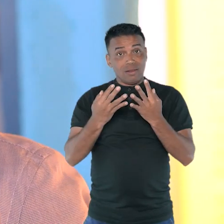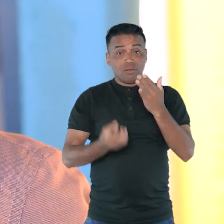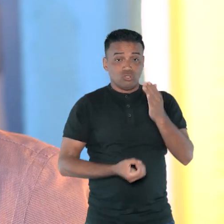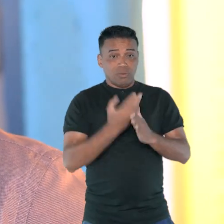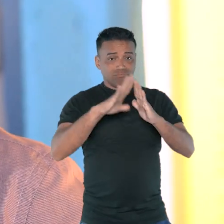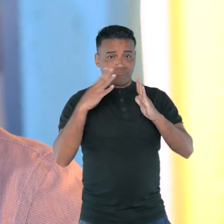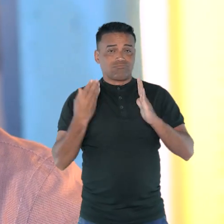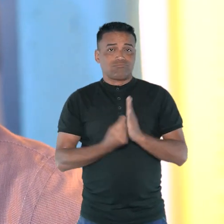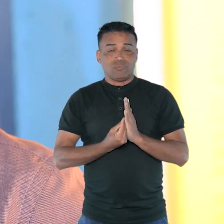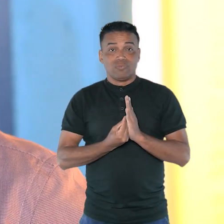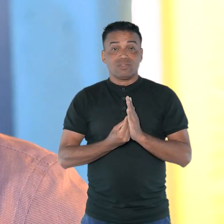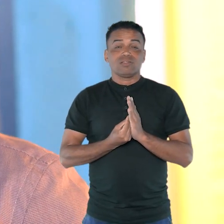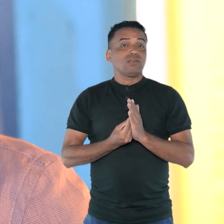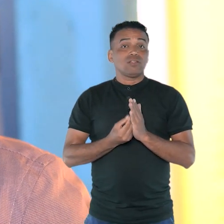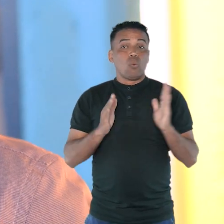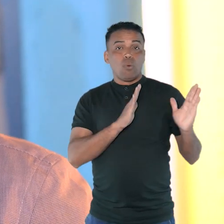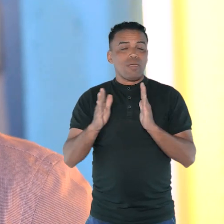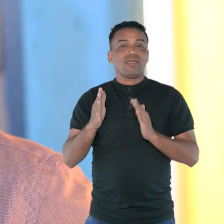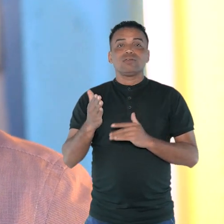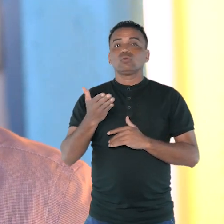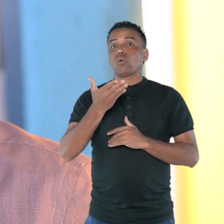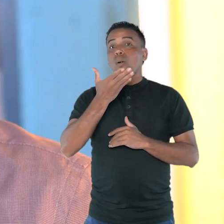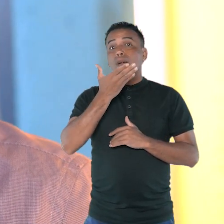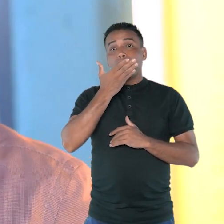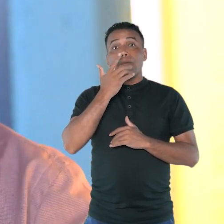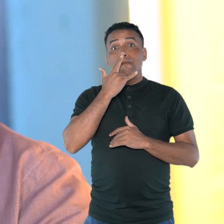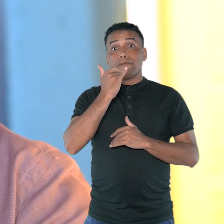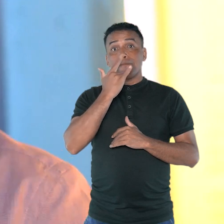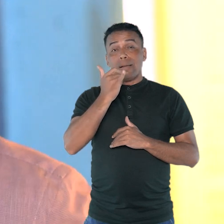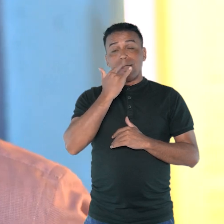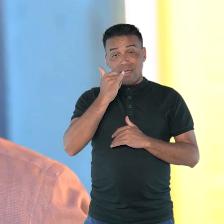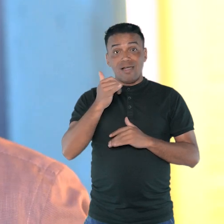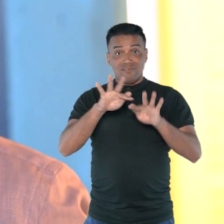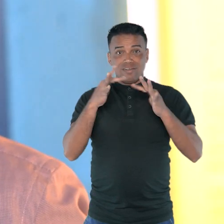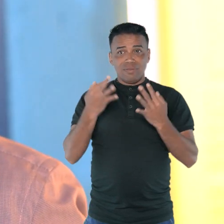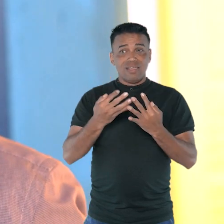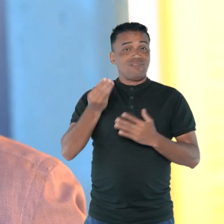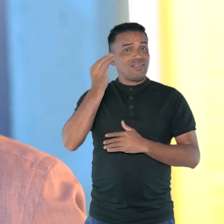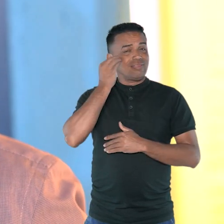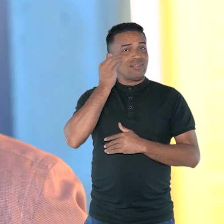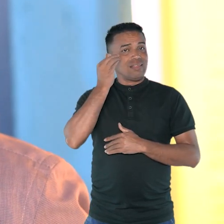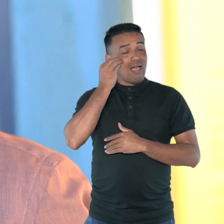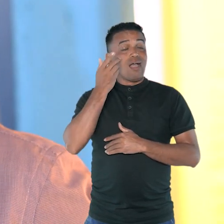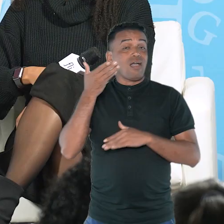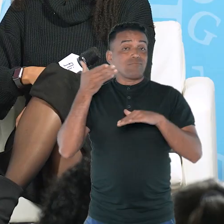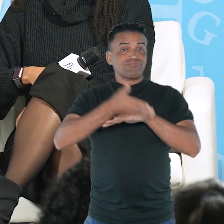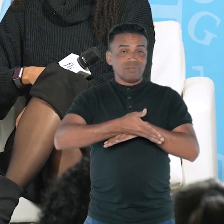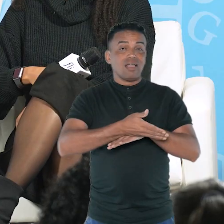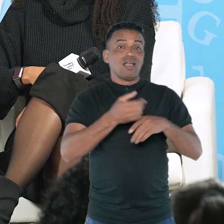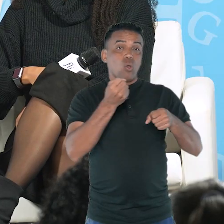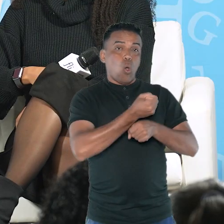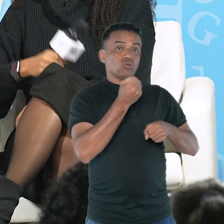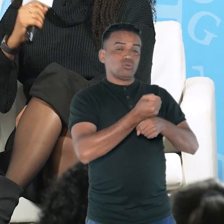no momento em que o patriarca da família vai tentar uma vida melhor durante a construção de Brasília. Que é o